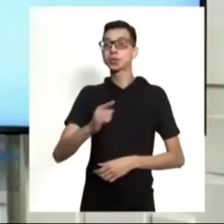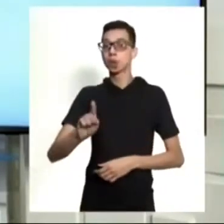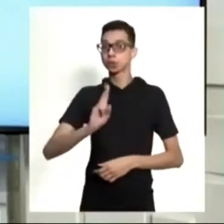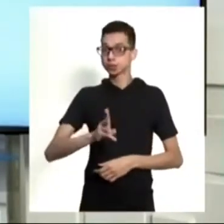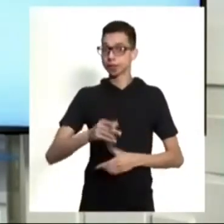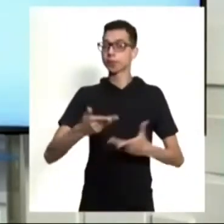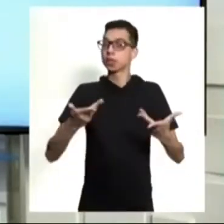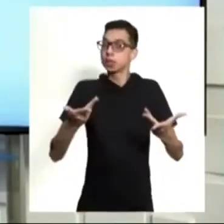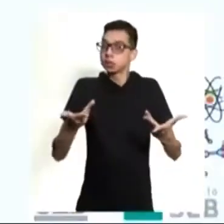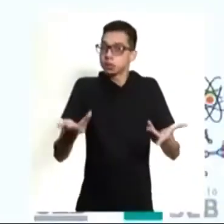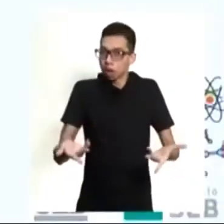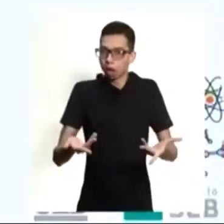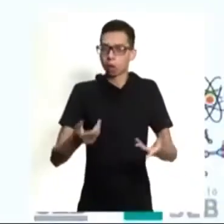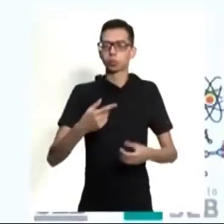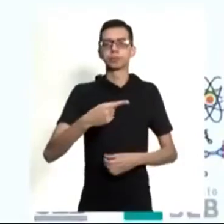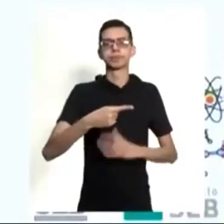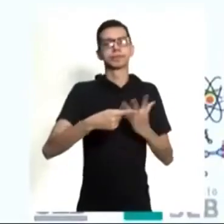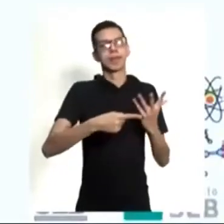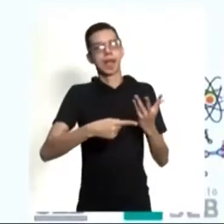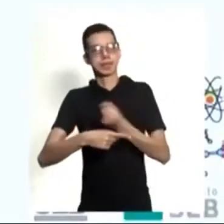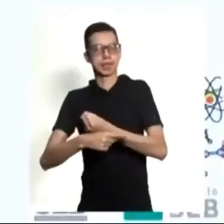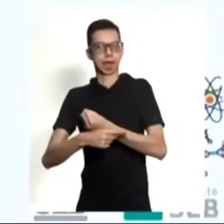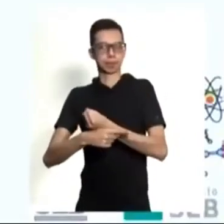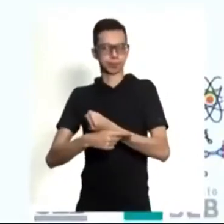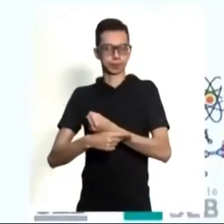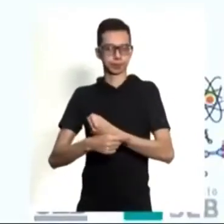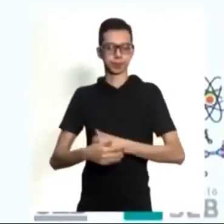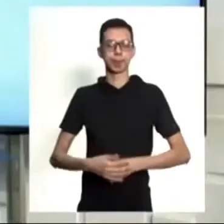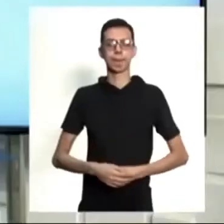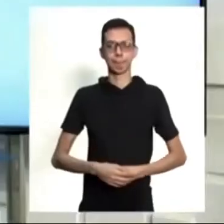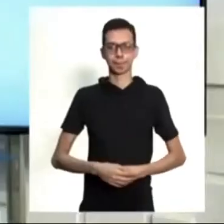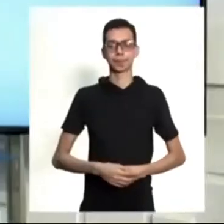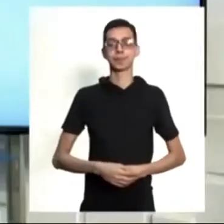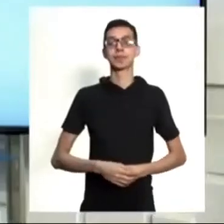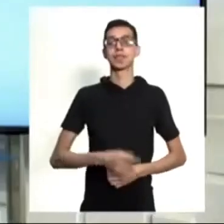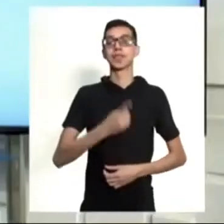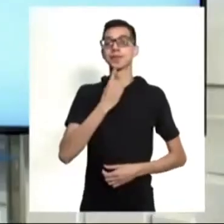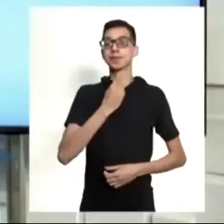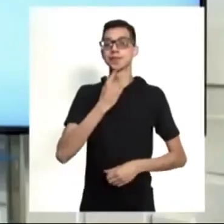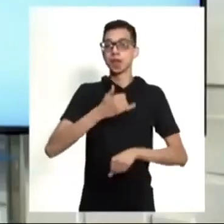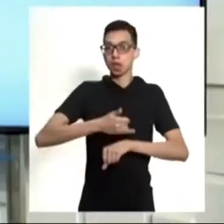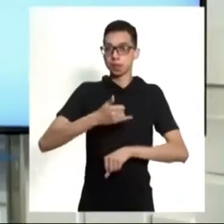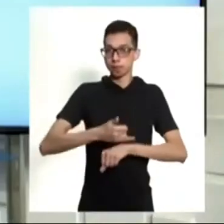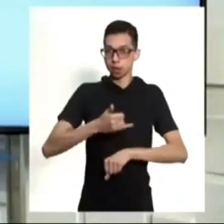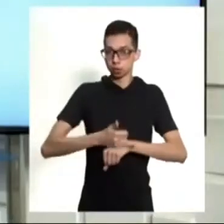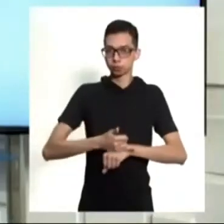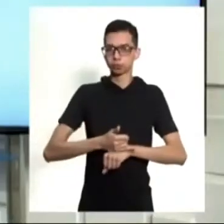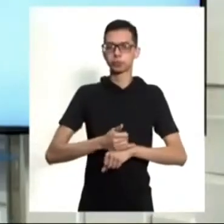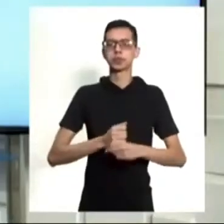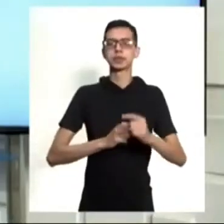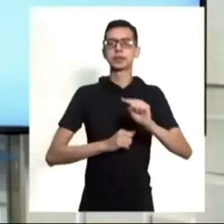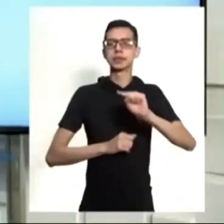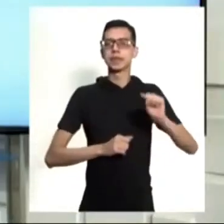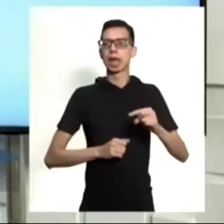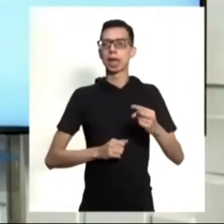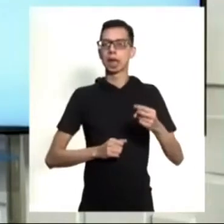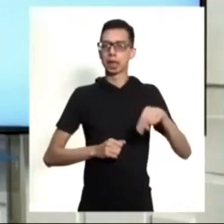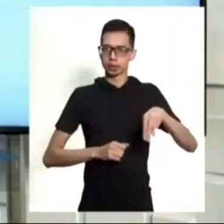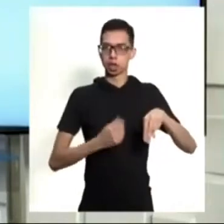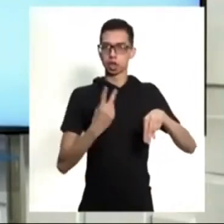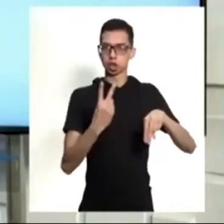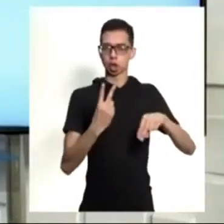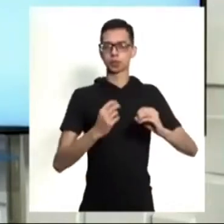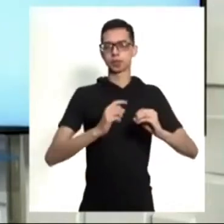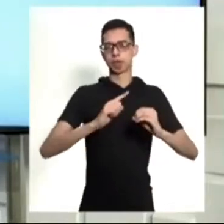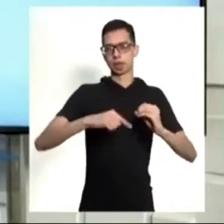elétrons. Então tá aqui, ó, um recebimento. Então o cobre 2+, recebendo os 2 elétrons que foram perdidos pelo zinco. Correto? Formando cobre 0. Até